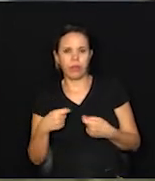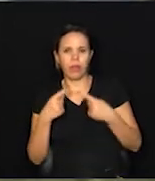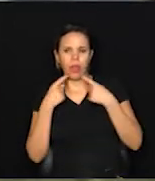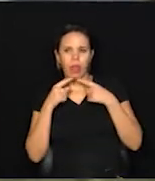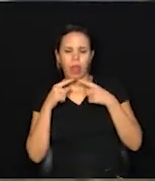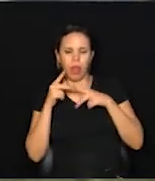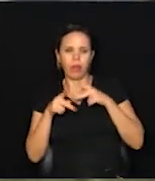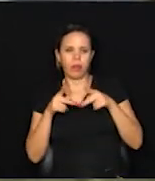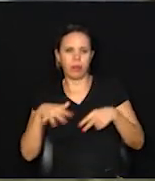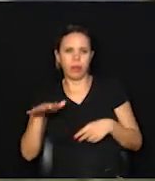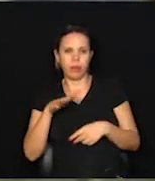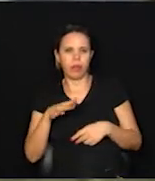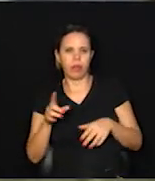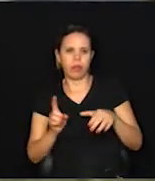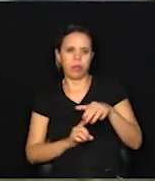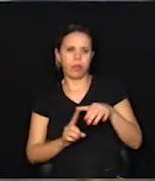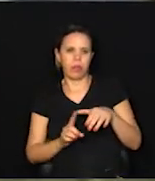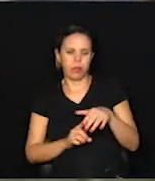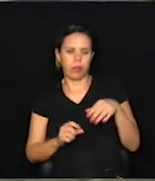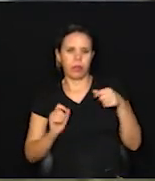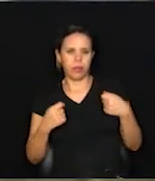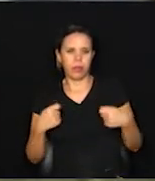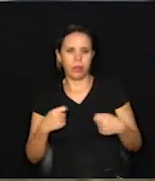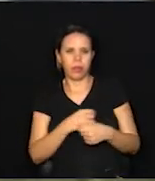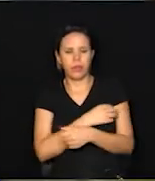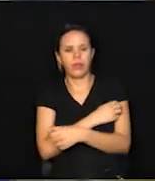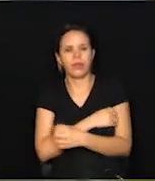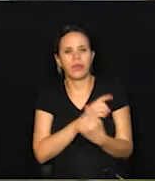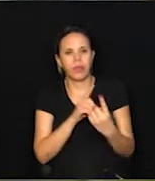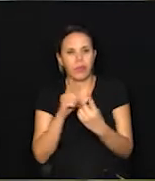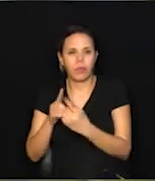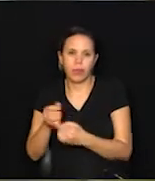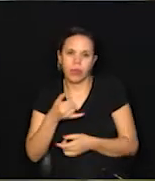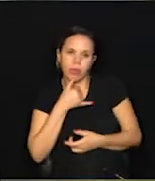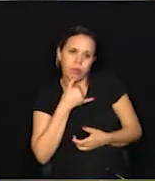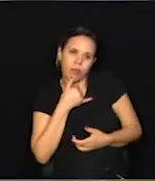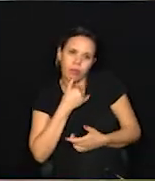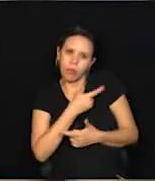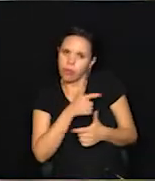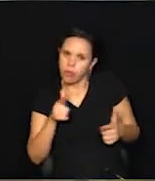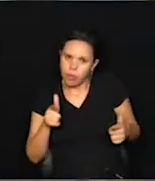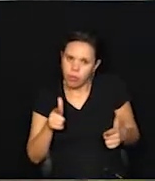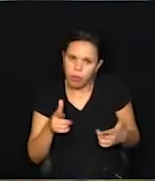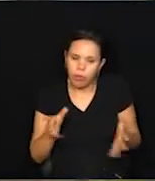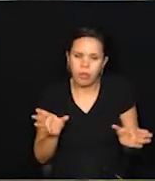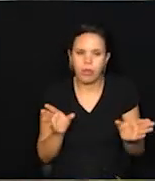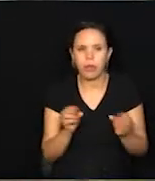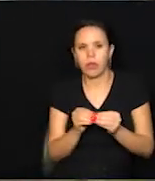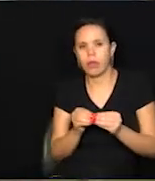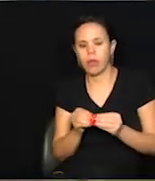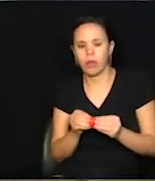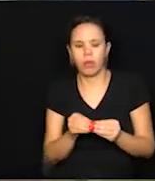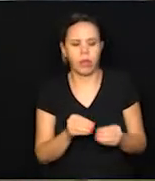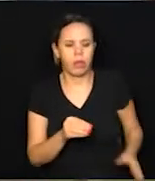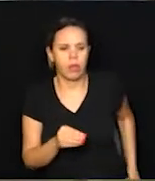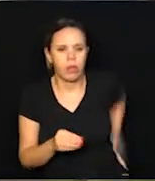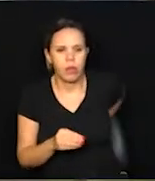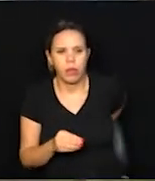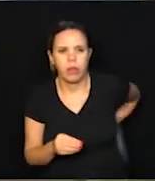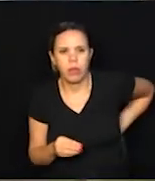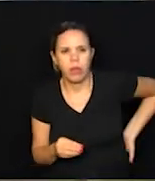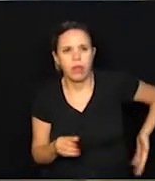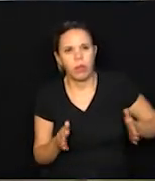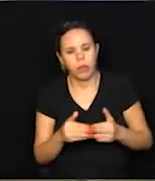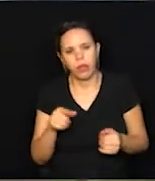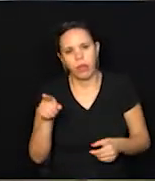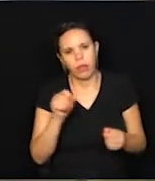das pessoas, dos pacientes, que precisam desses serviços e infelizmente não têm. Quero finalizar pedindo que vocês também